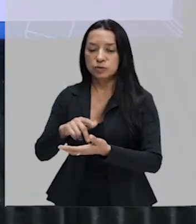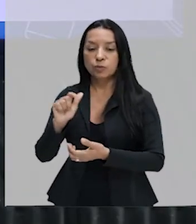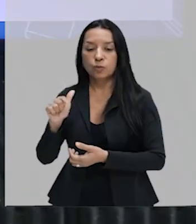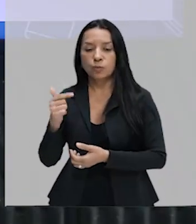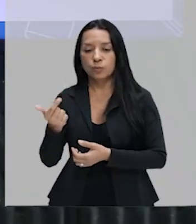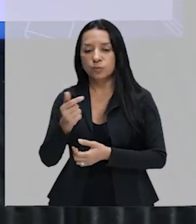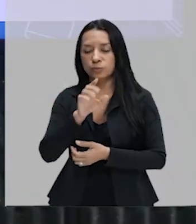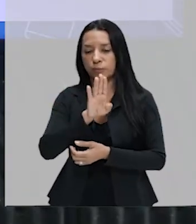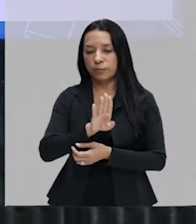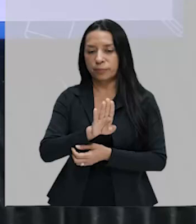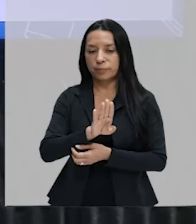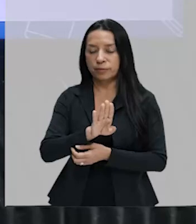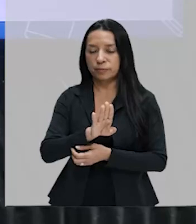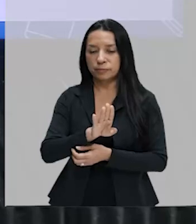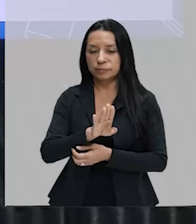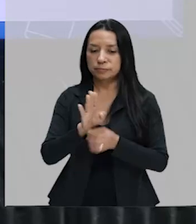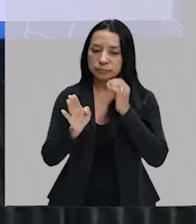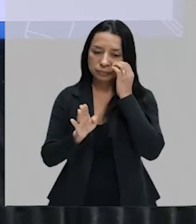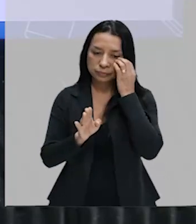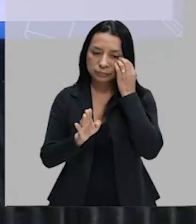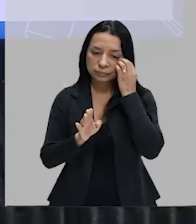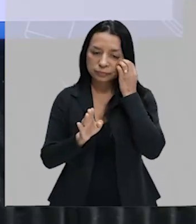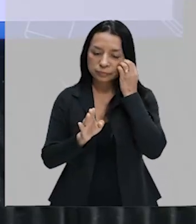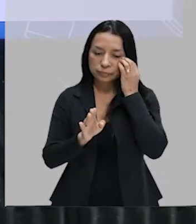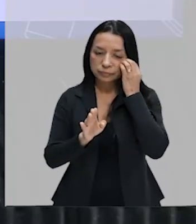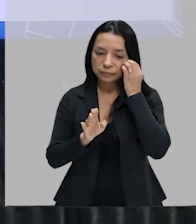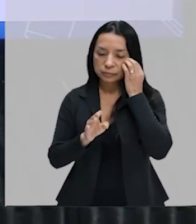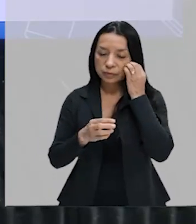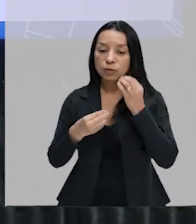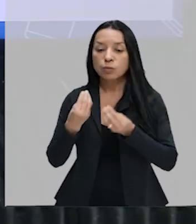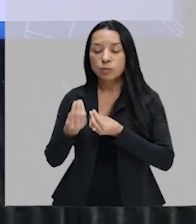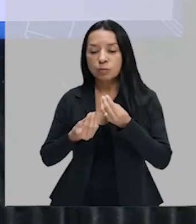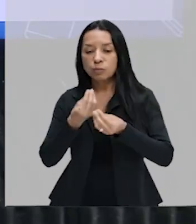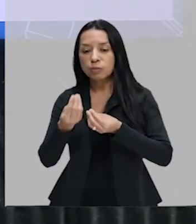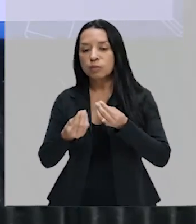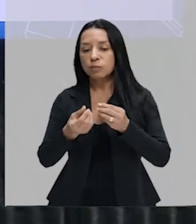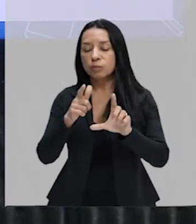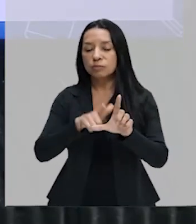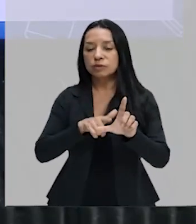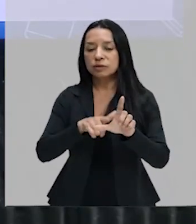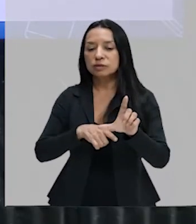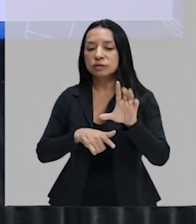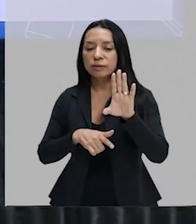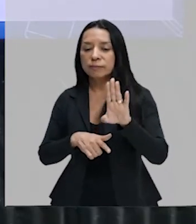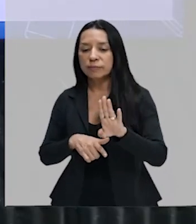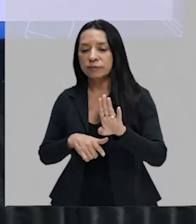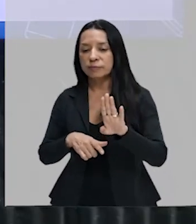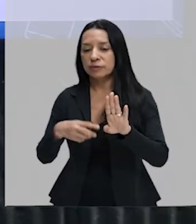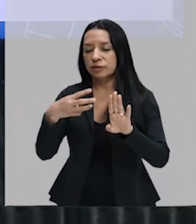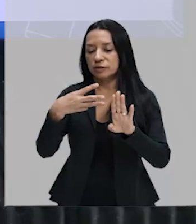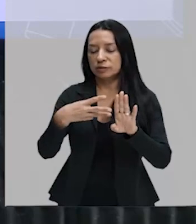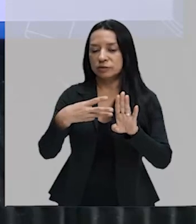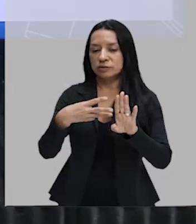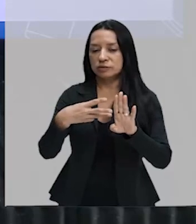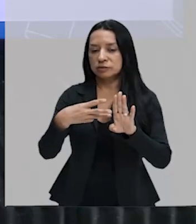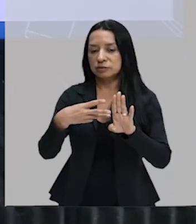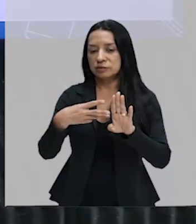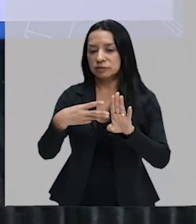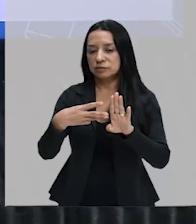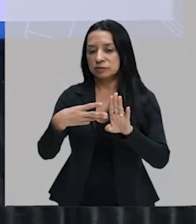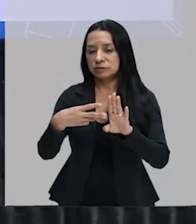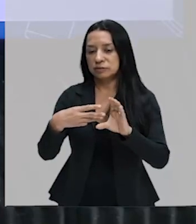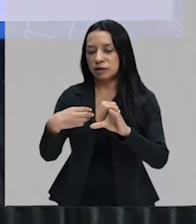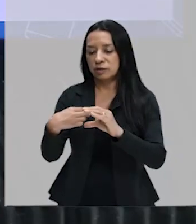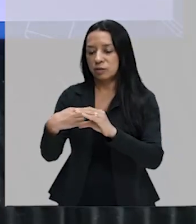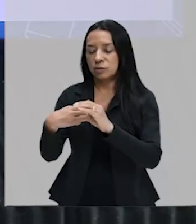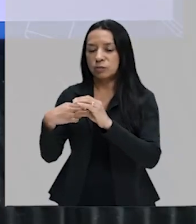Próximo. Olha aqui, olha como está posto, gente, na letra B. 3, que aqui é elemento, está dizendo que